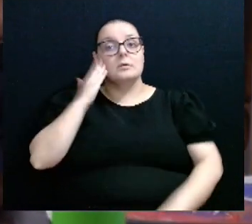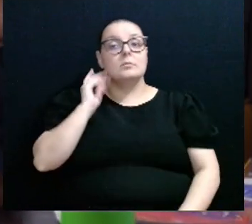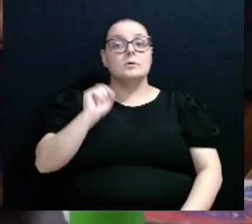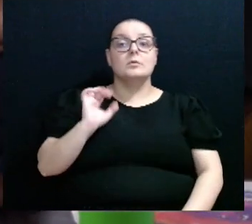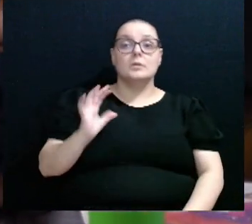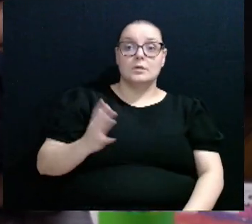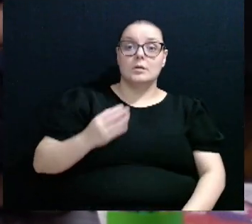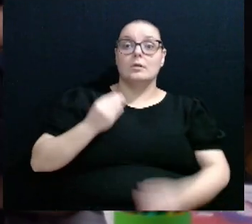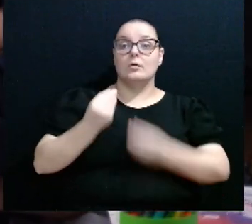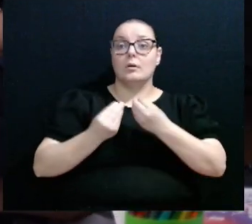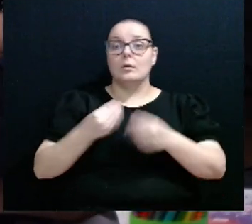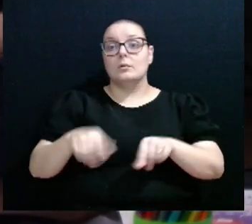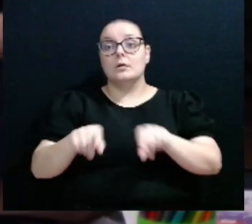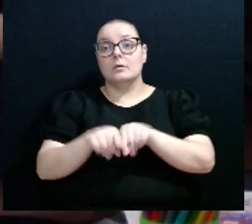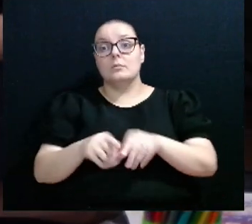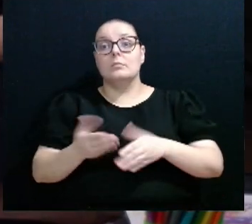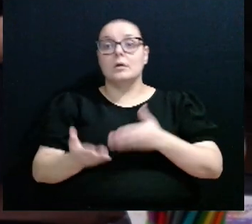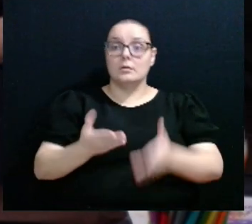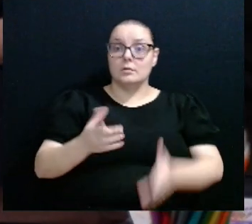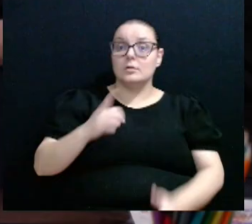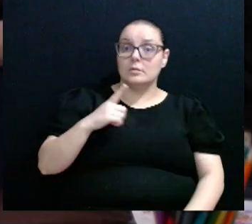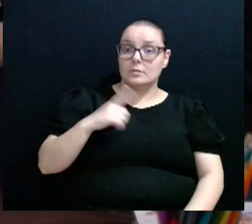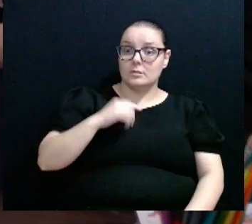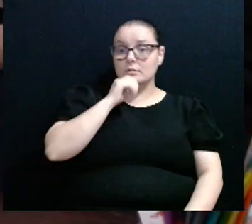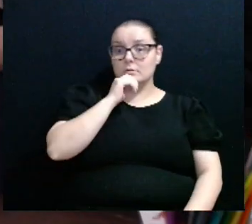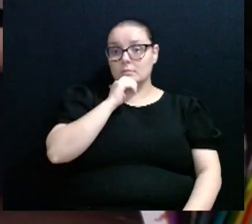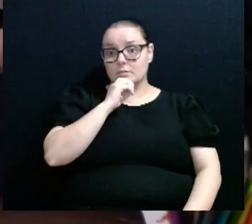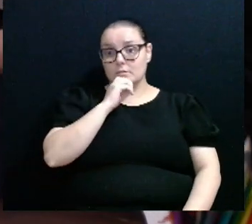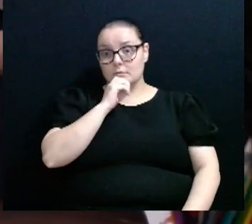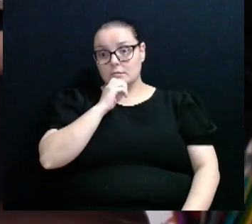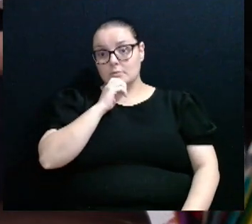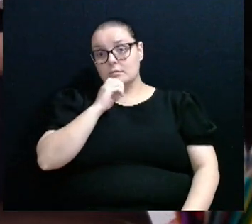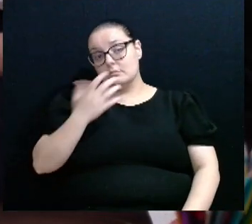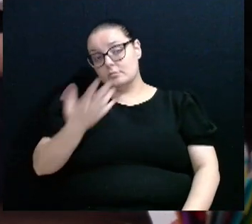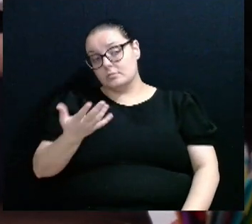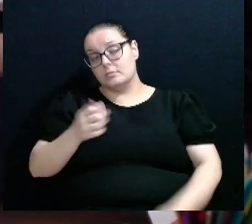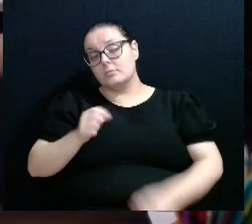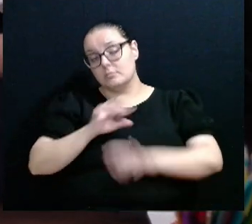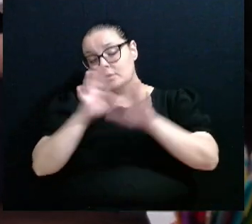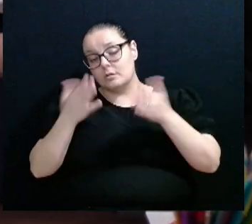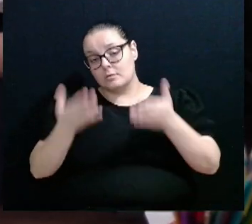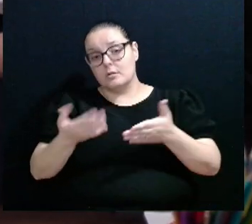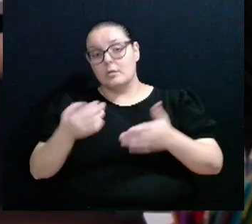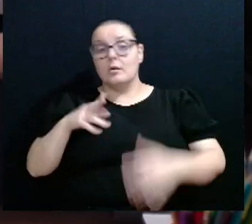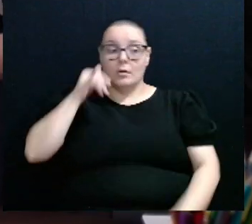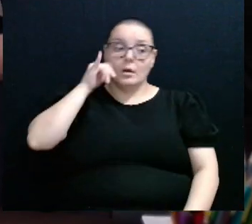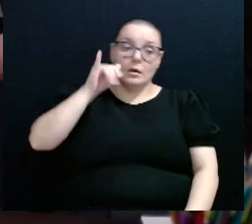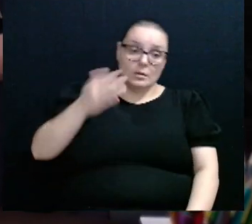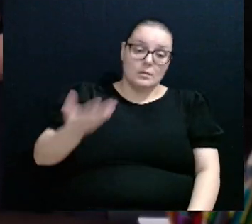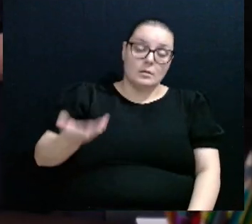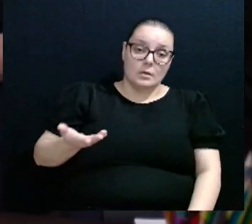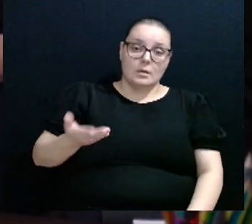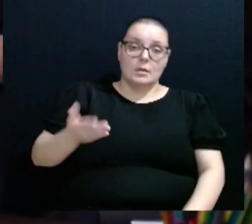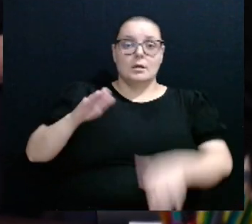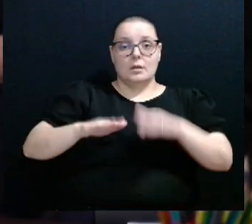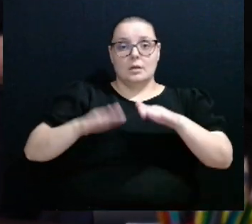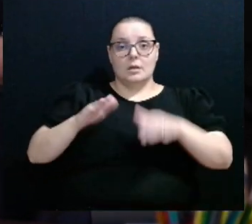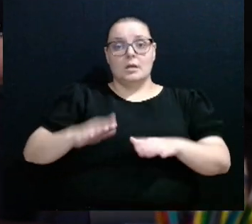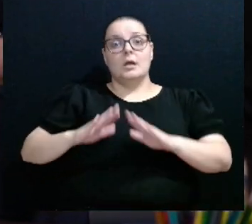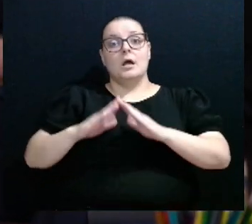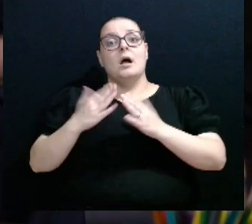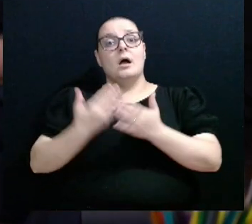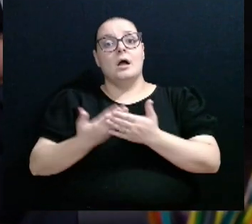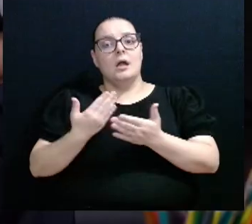para que tenha um tratamento em relação ao fator já em evidência, ou prevenção. E também, às vezes, a escola, ela aponta que